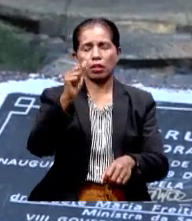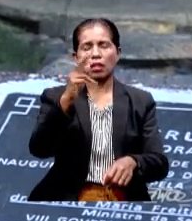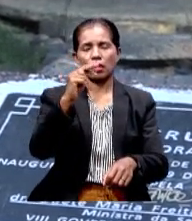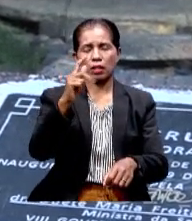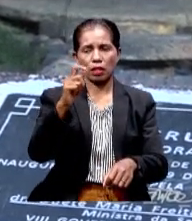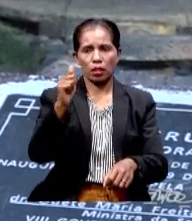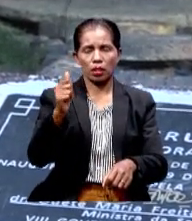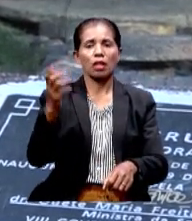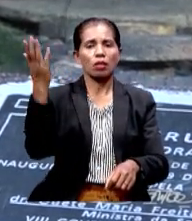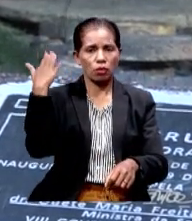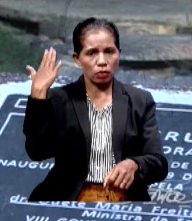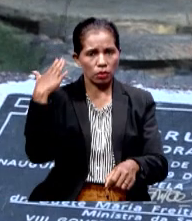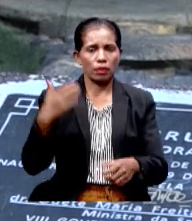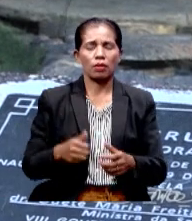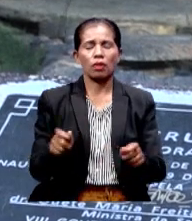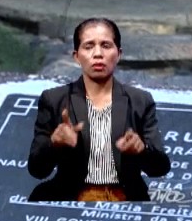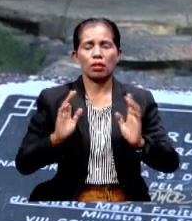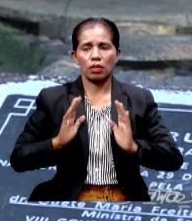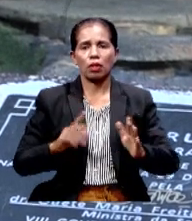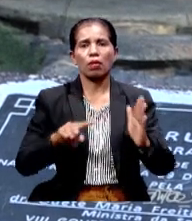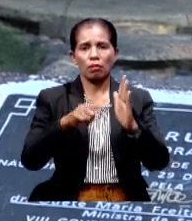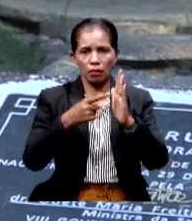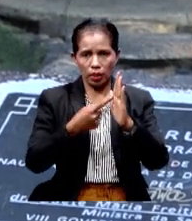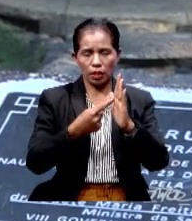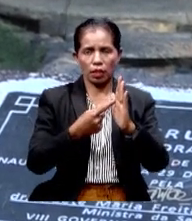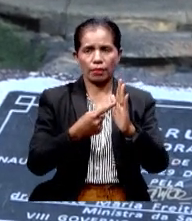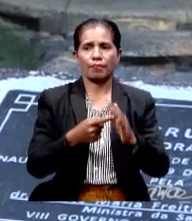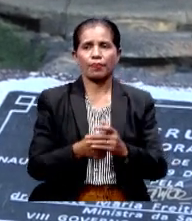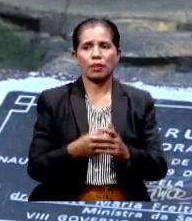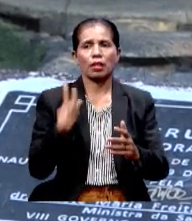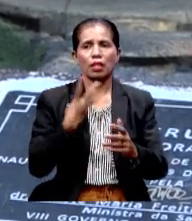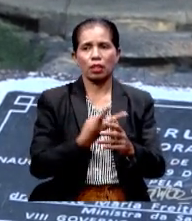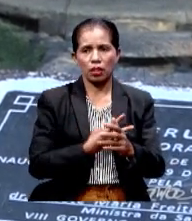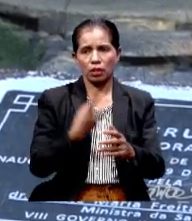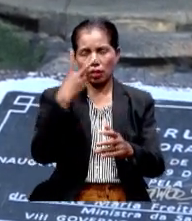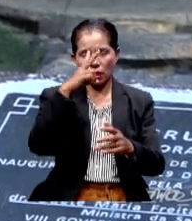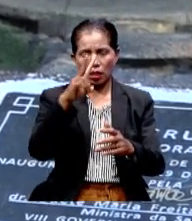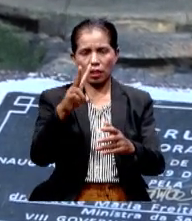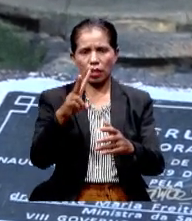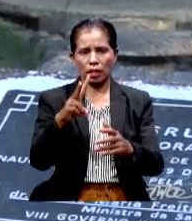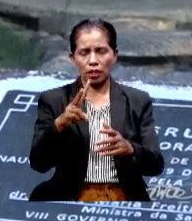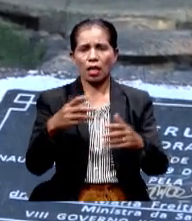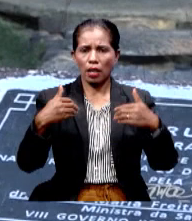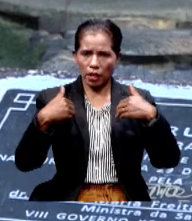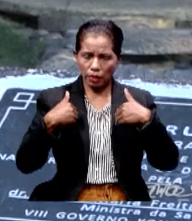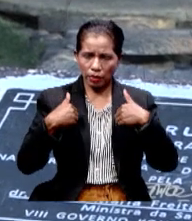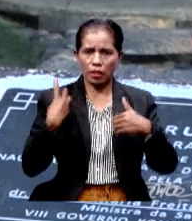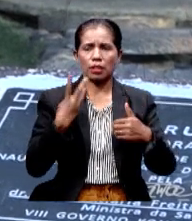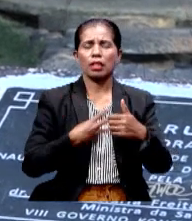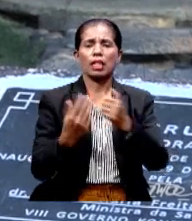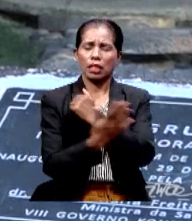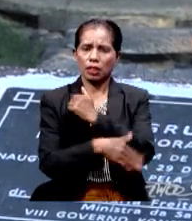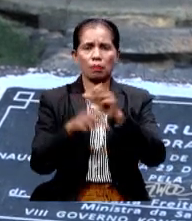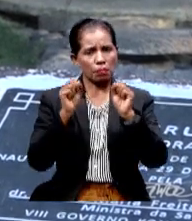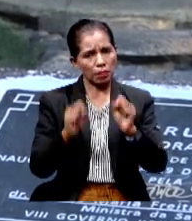nayulun sira antes balu komesa ona. Ito di hare posibilidade iha kalai ita nia nasaune bele